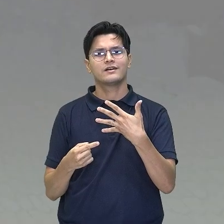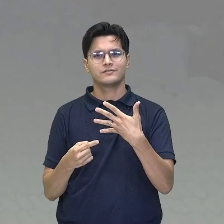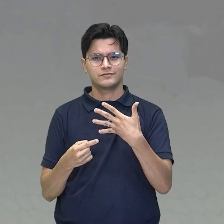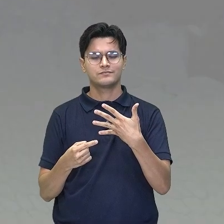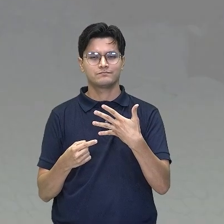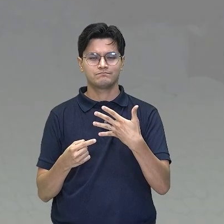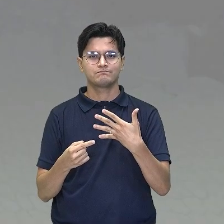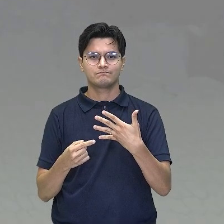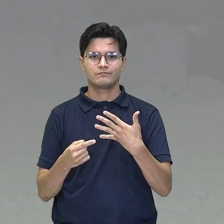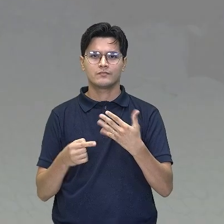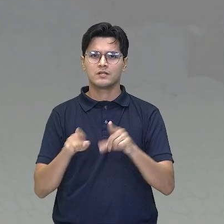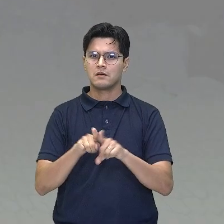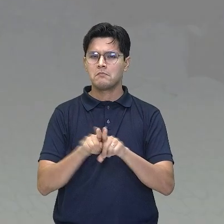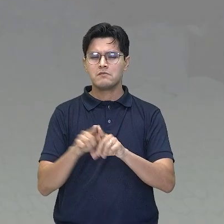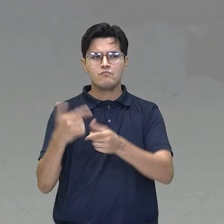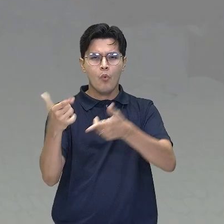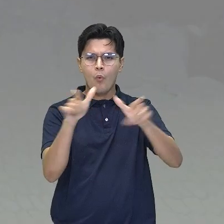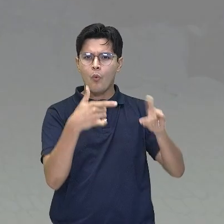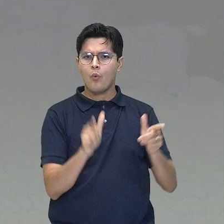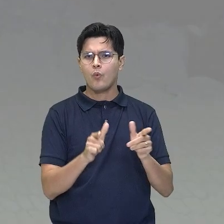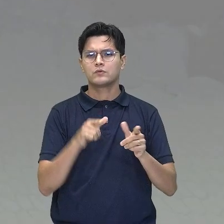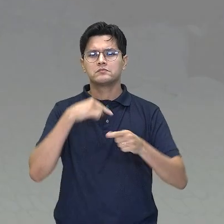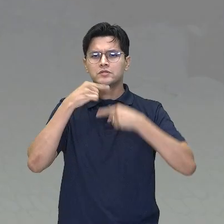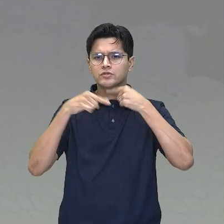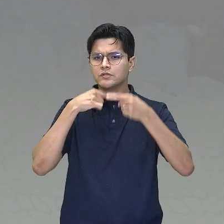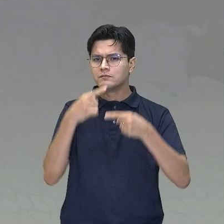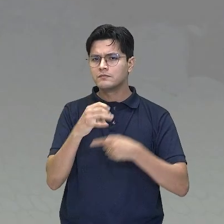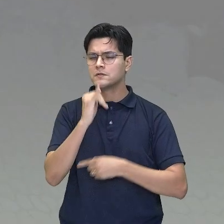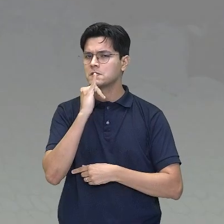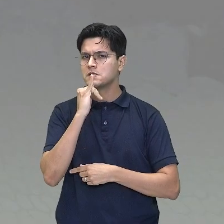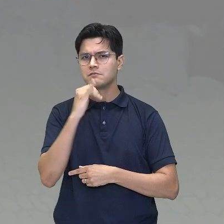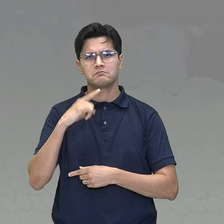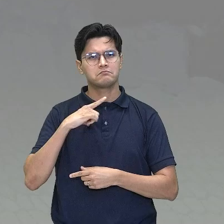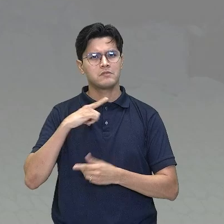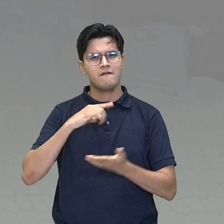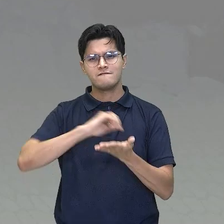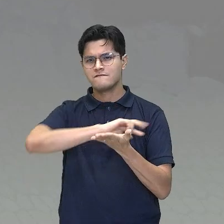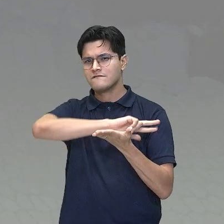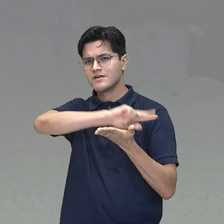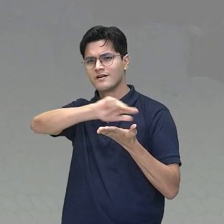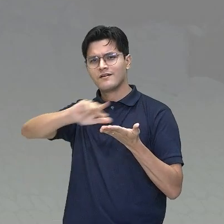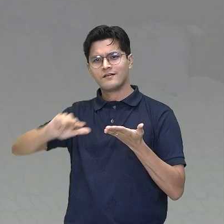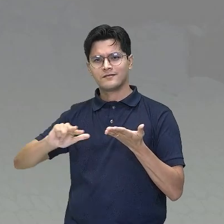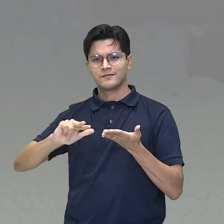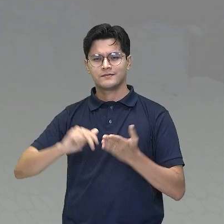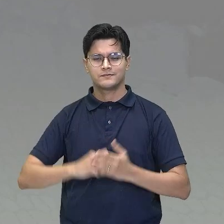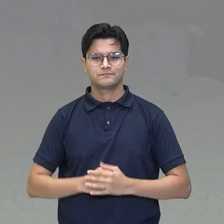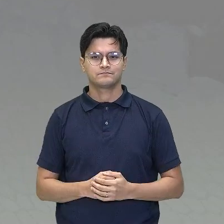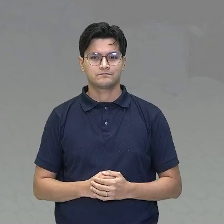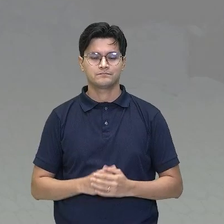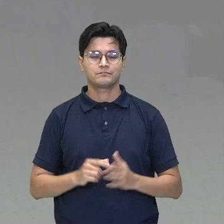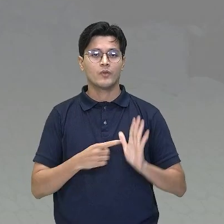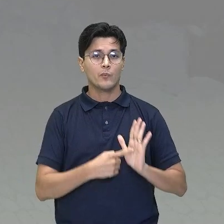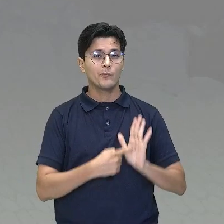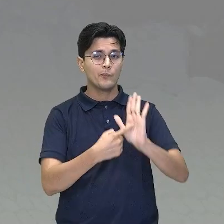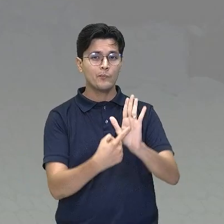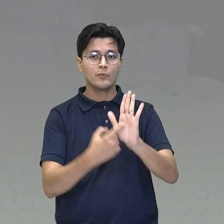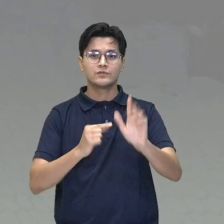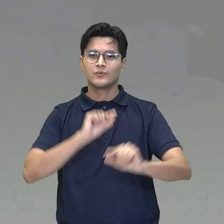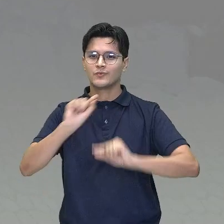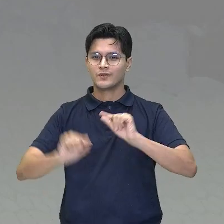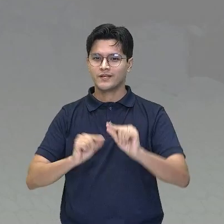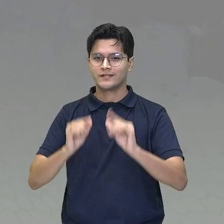olha, os exemplos são inúmeros, são vários, né? E nos mostram, né, que